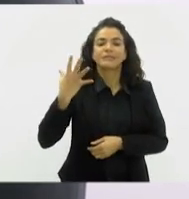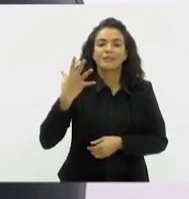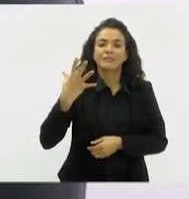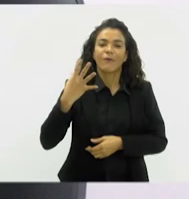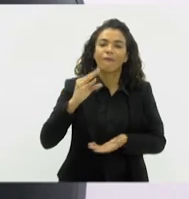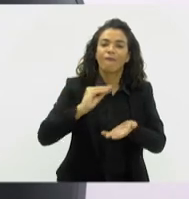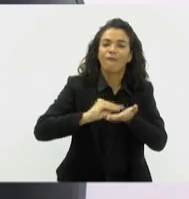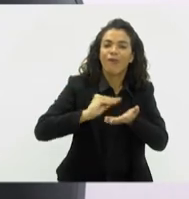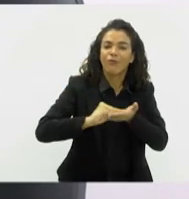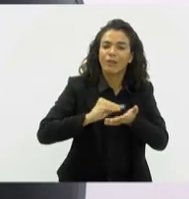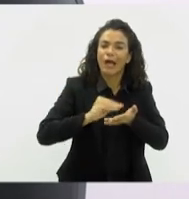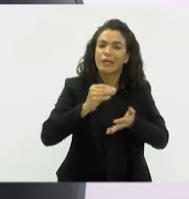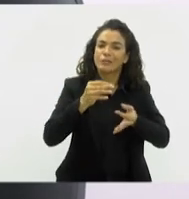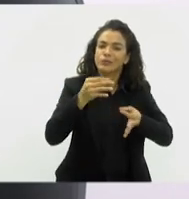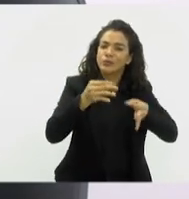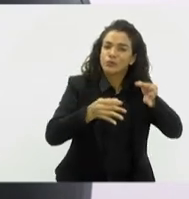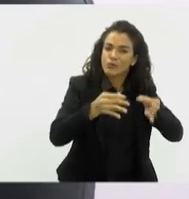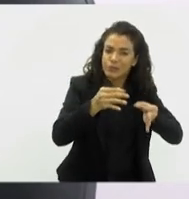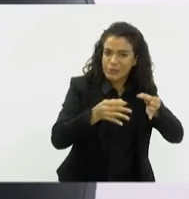injusta. Claro. Né? Porque